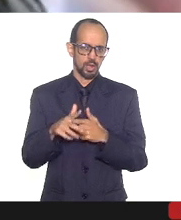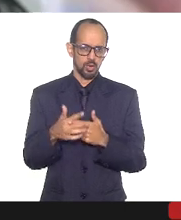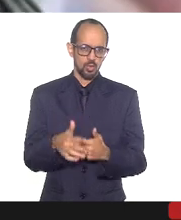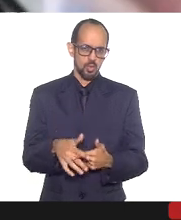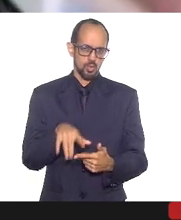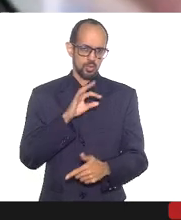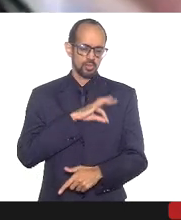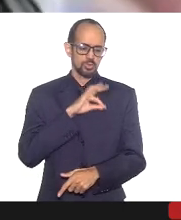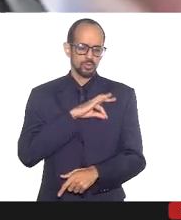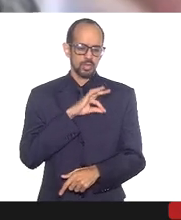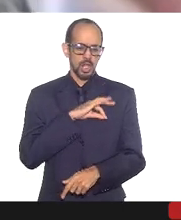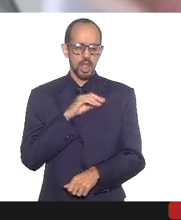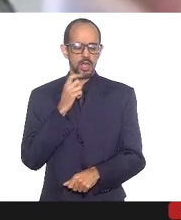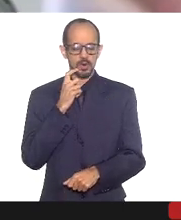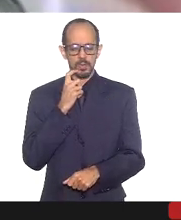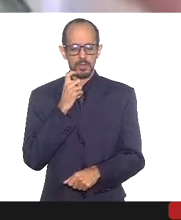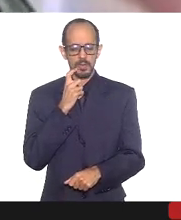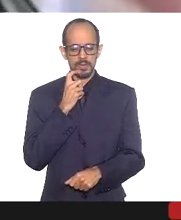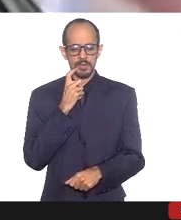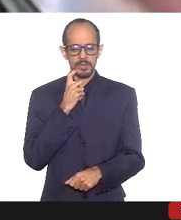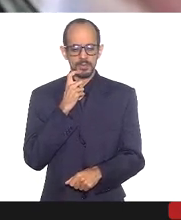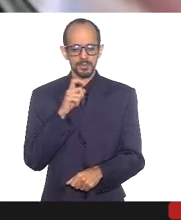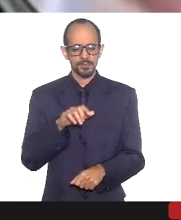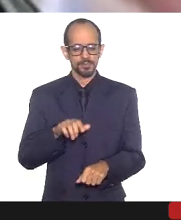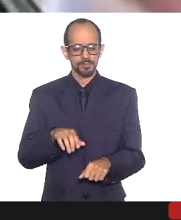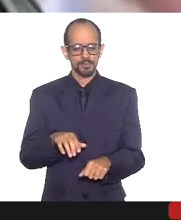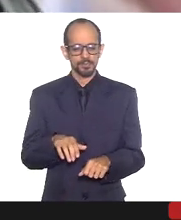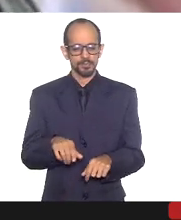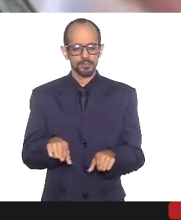sem aumento salarial,